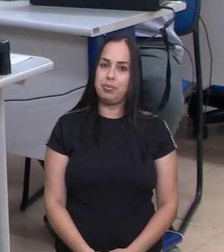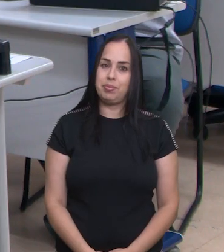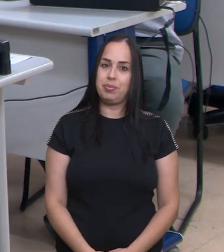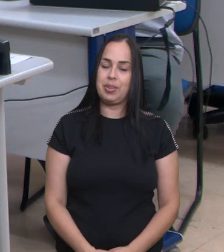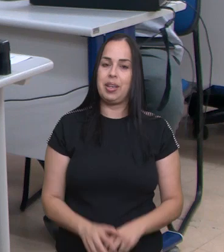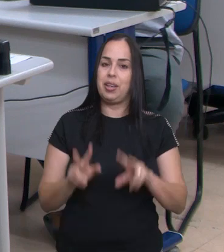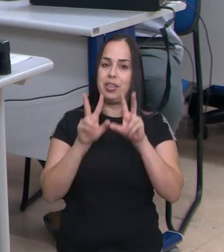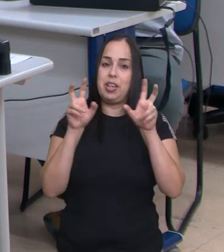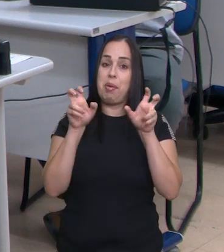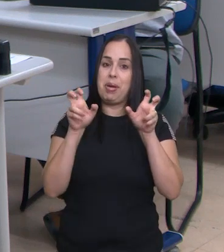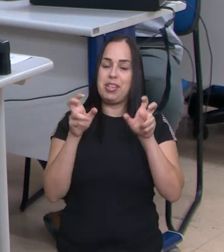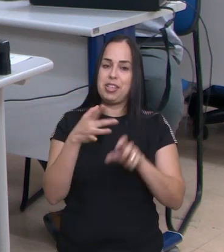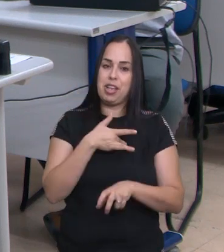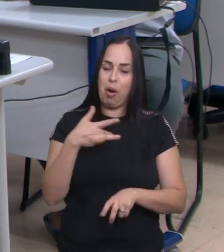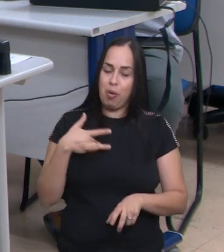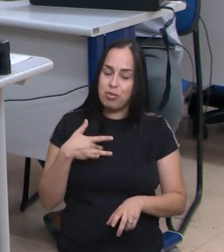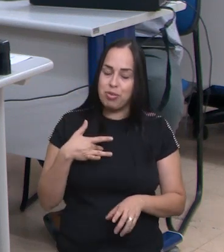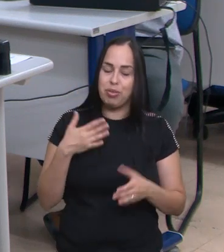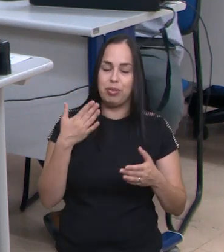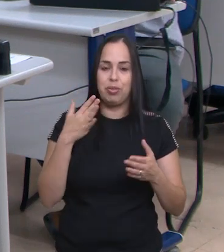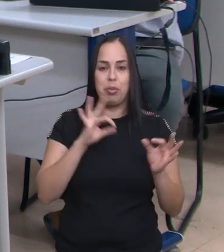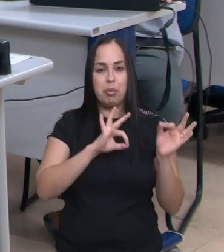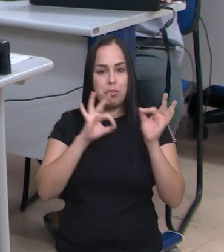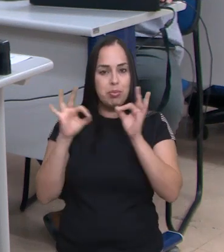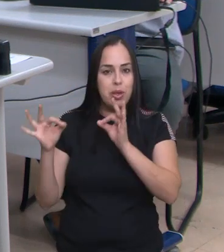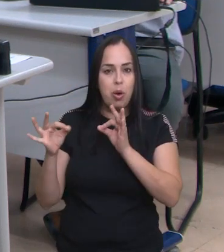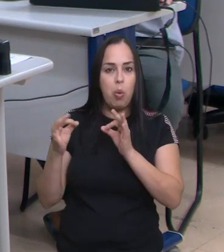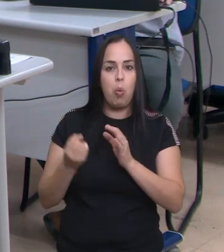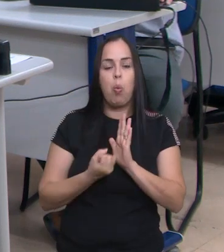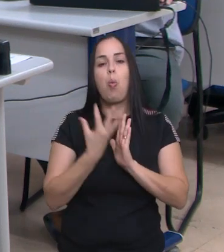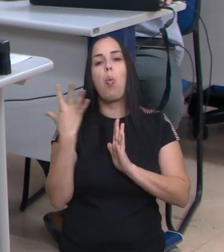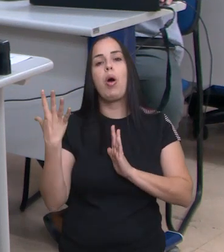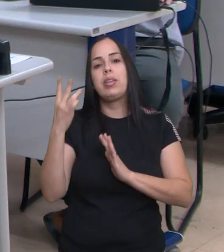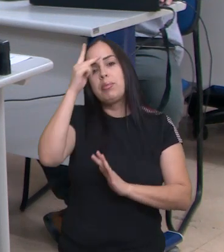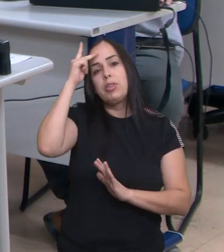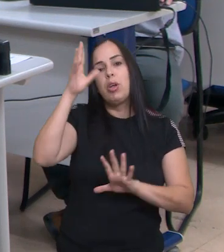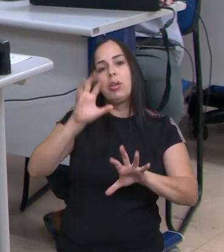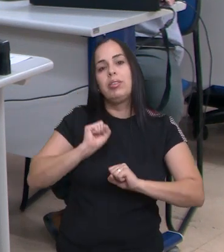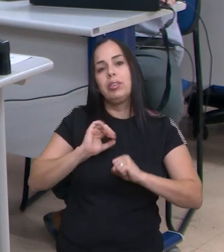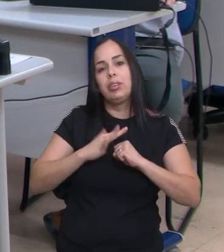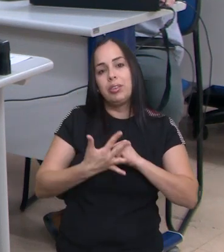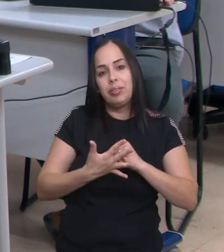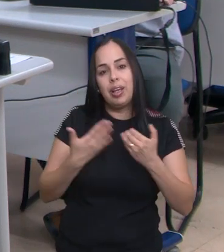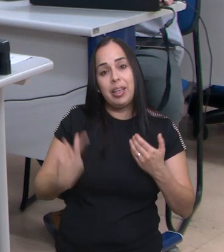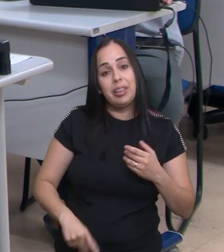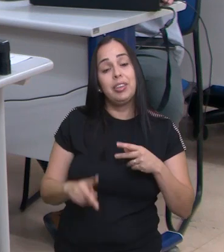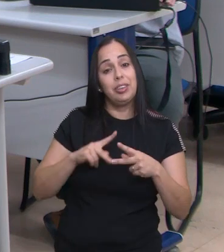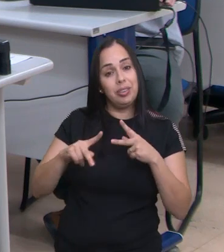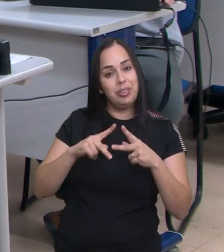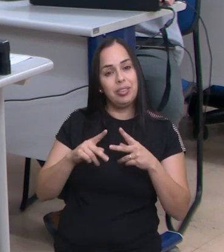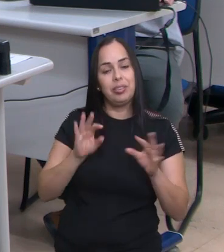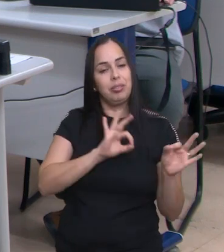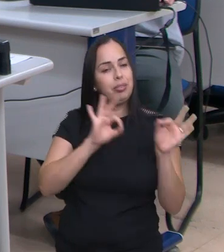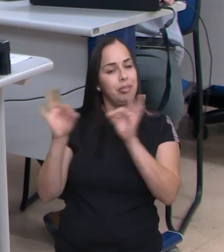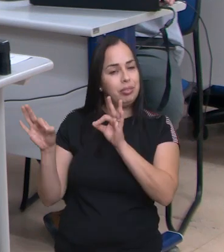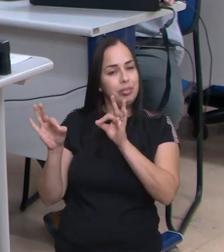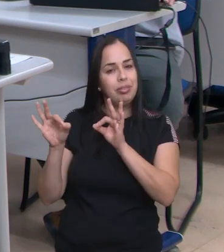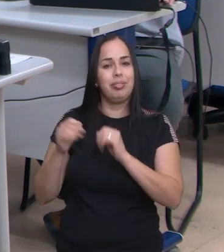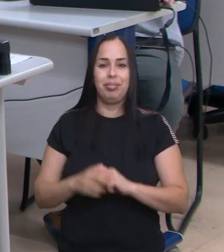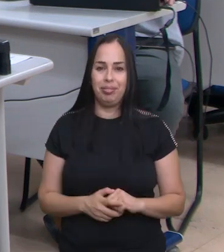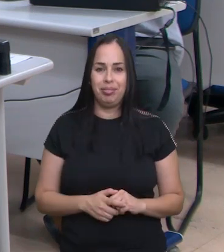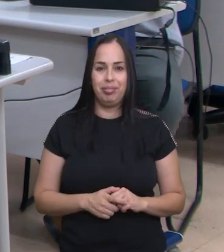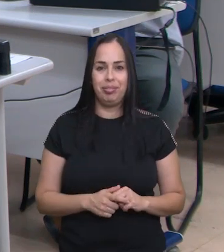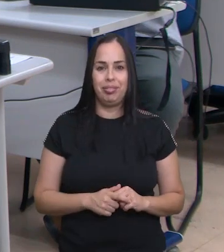E mantendo o tema na saúde, vamos conferir agora o balanço do número de casos de Covid-19 aqui em São José. A gente acompanha no